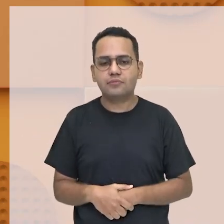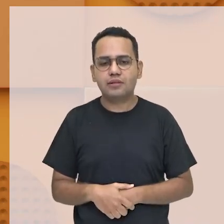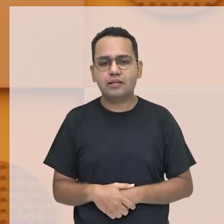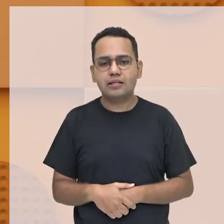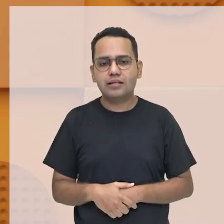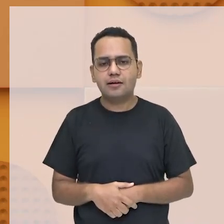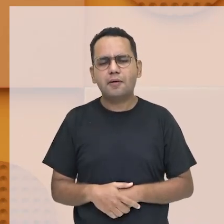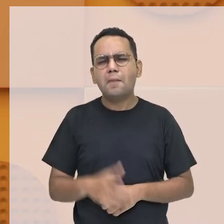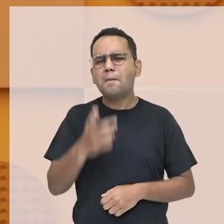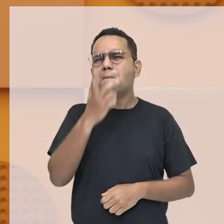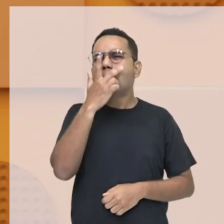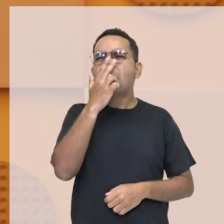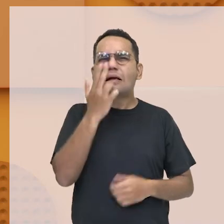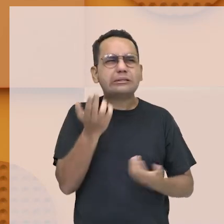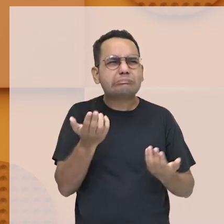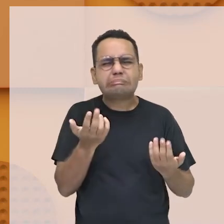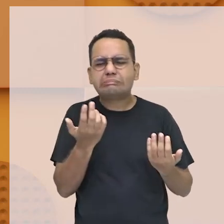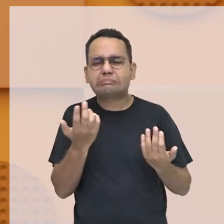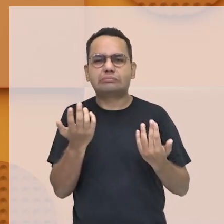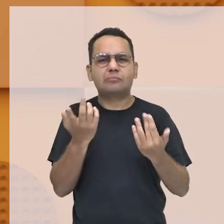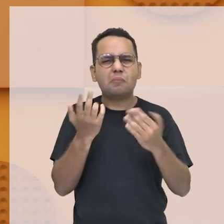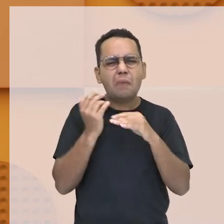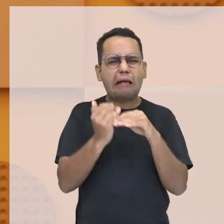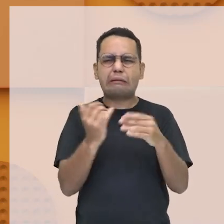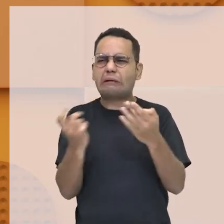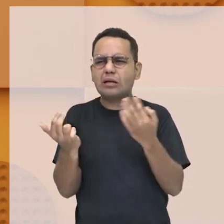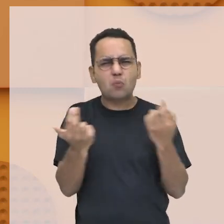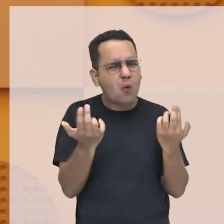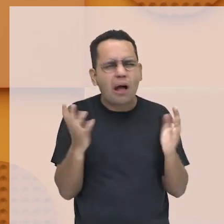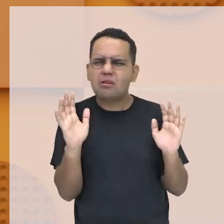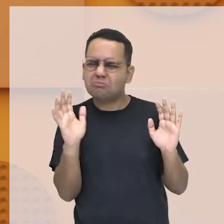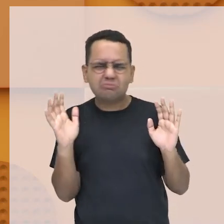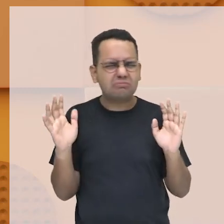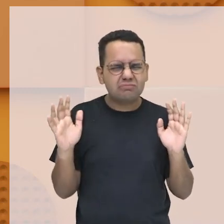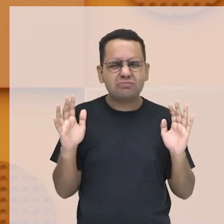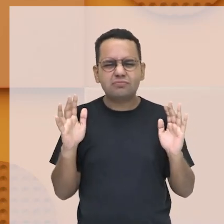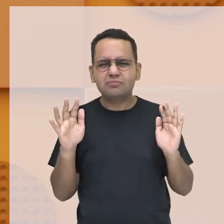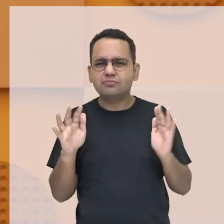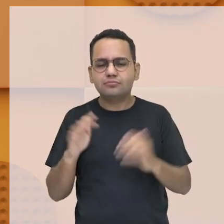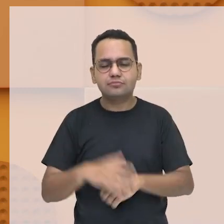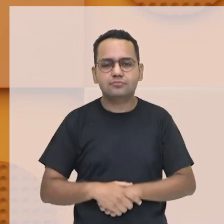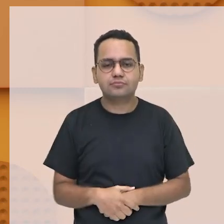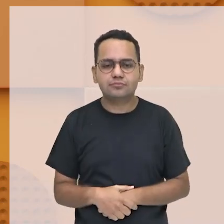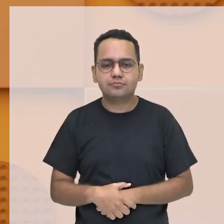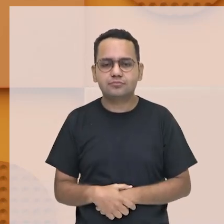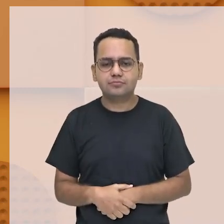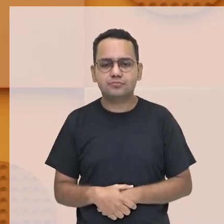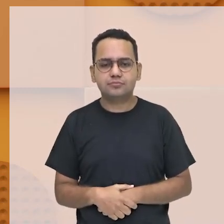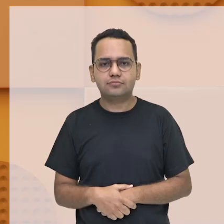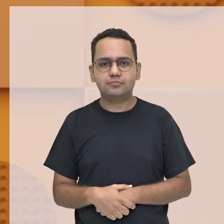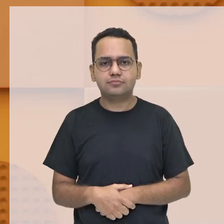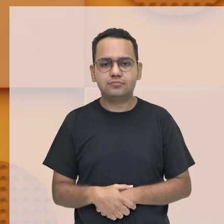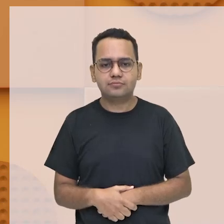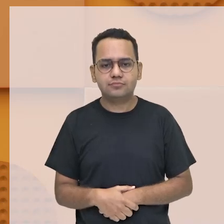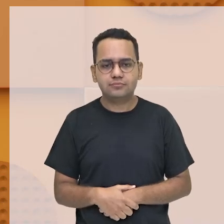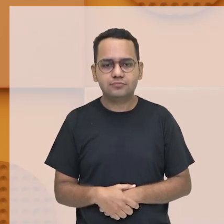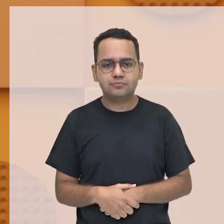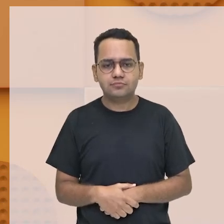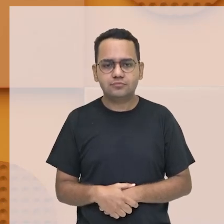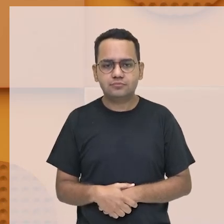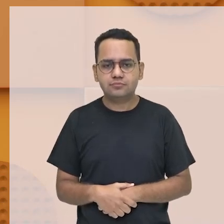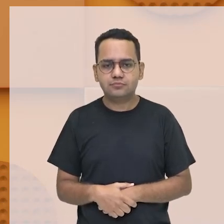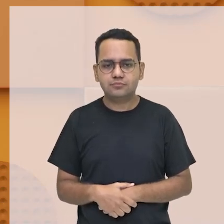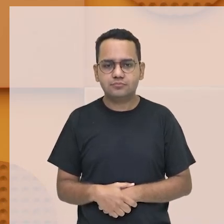muito padronizado, digamos assim, para usar uma linguagem aqui bem coloquial. Nós vemos que todo mundo usa